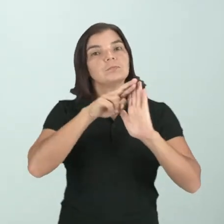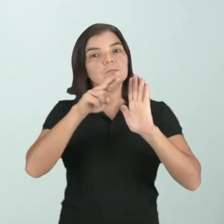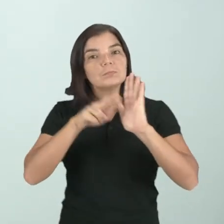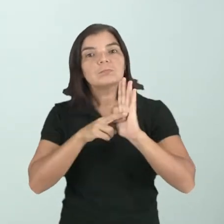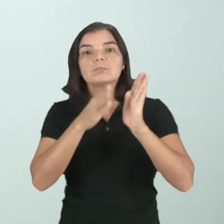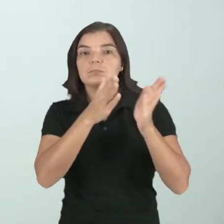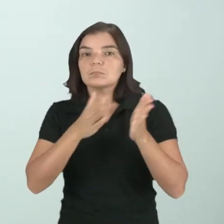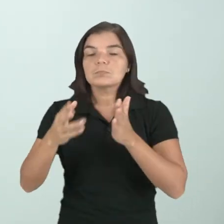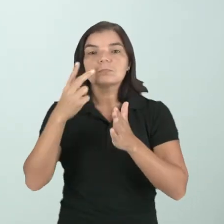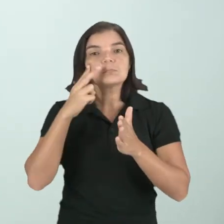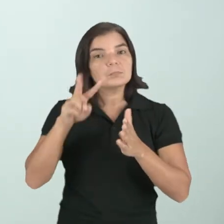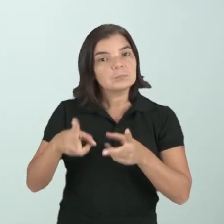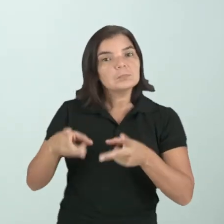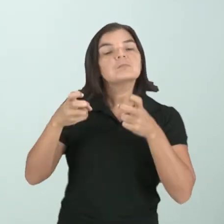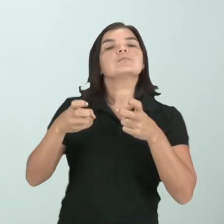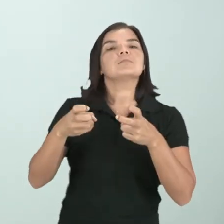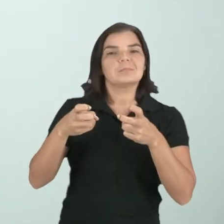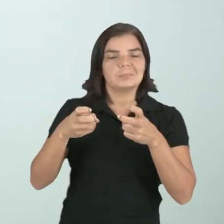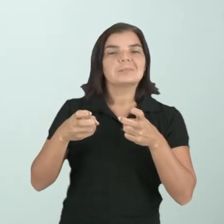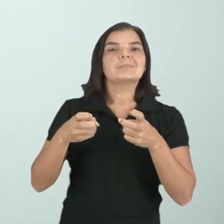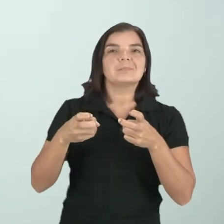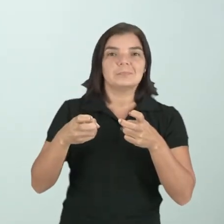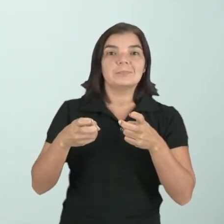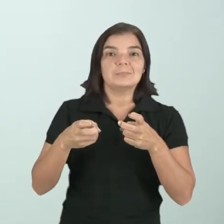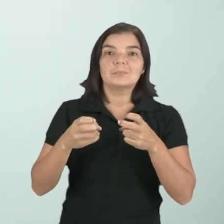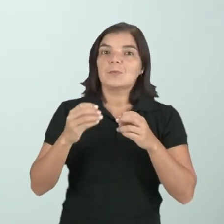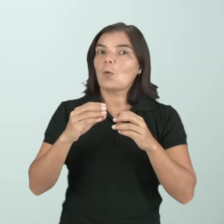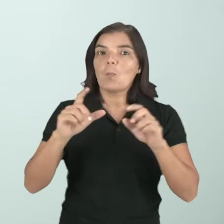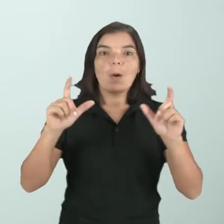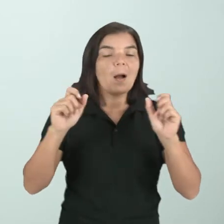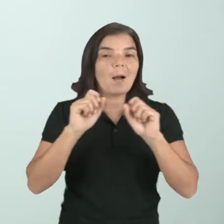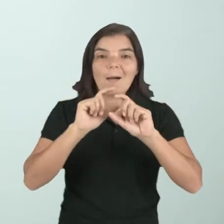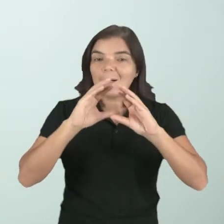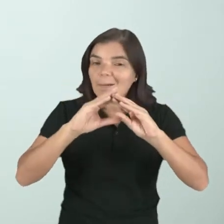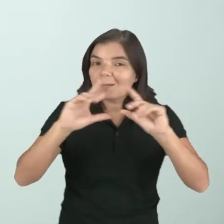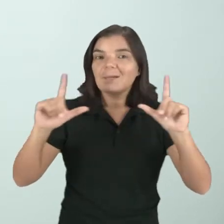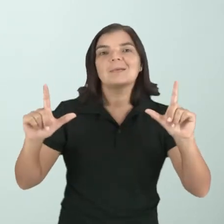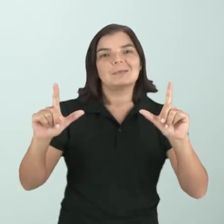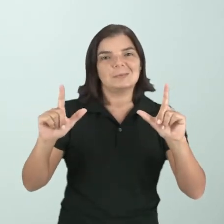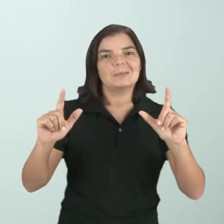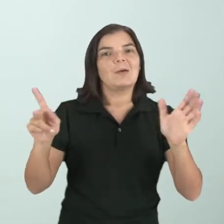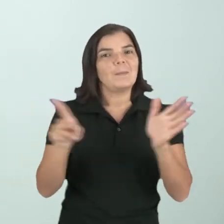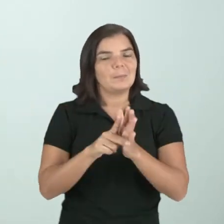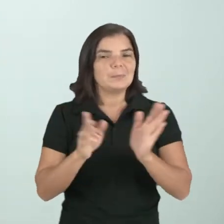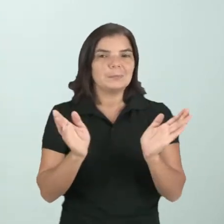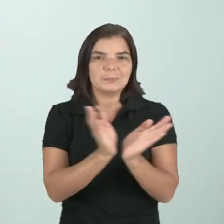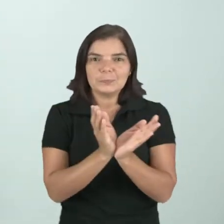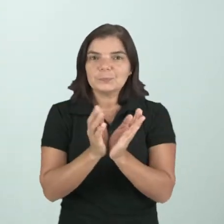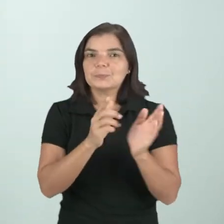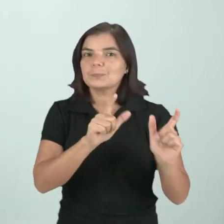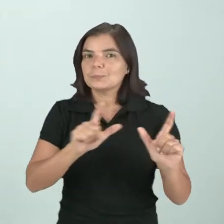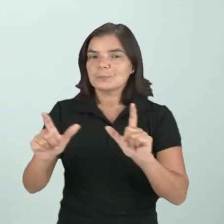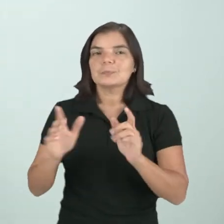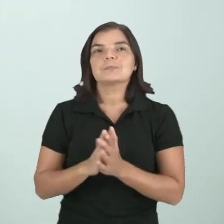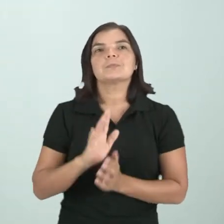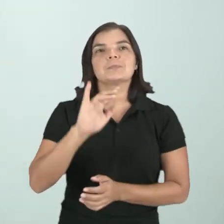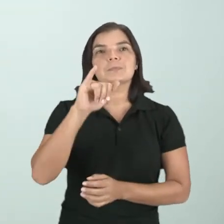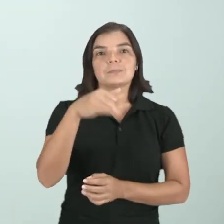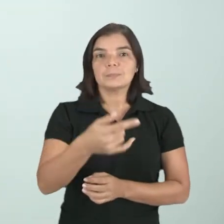olha para os elementos e você acaba percebendo ali uma lógica deles pertencerem àquela sequência. Quer ver outro